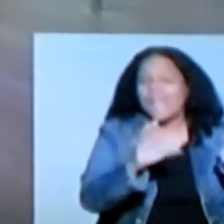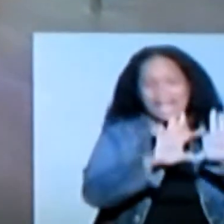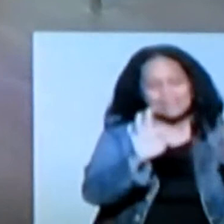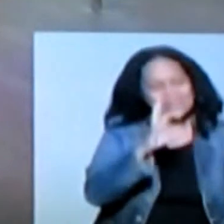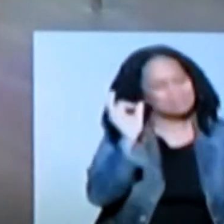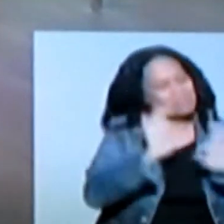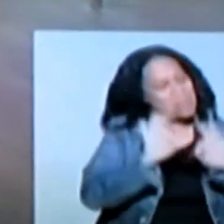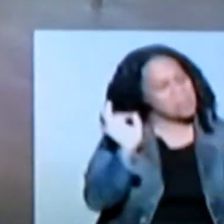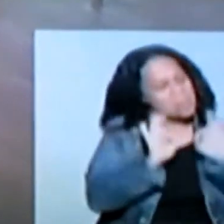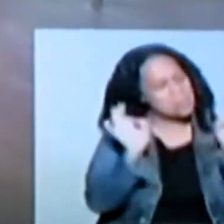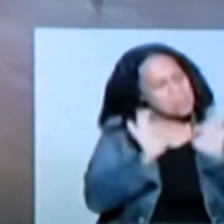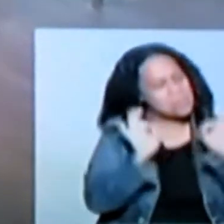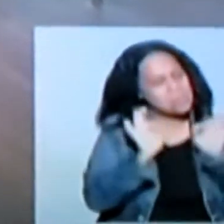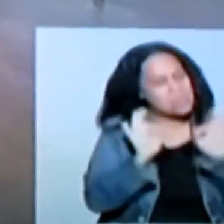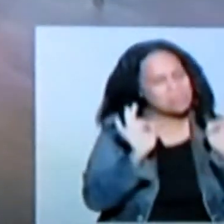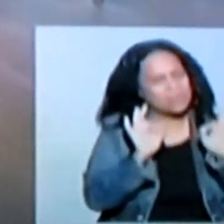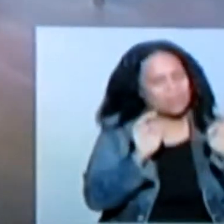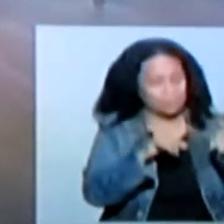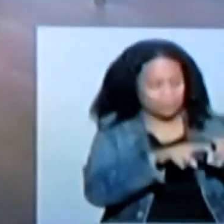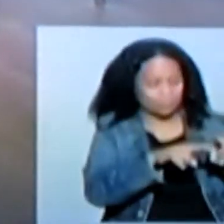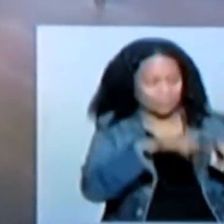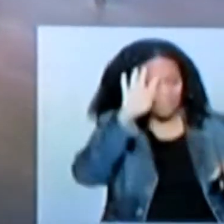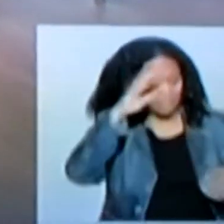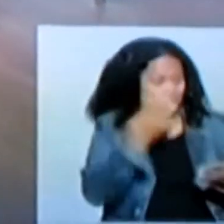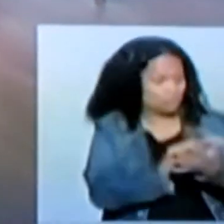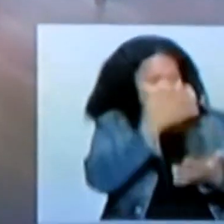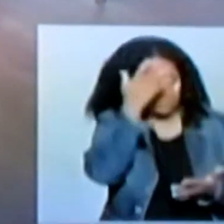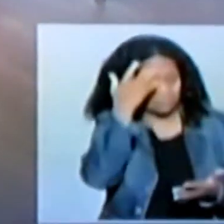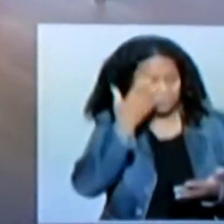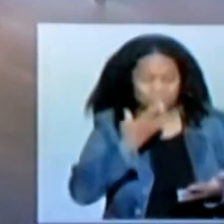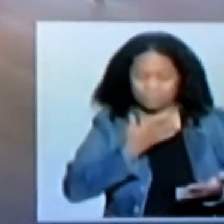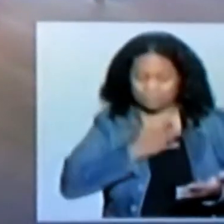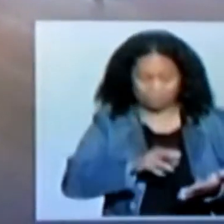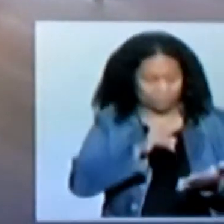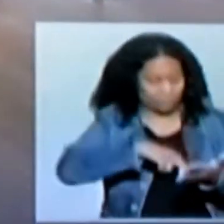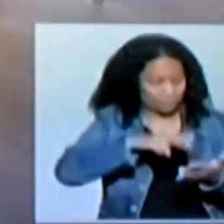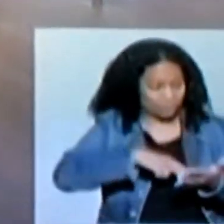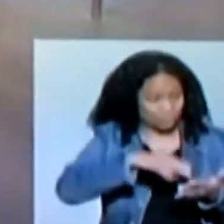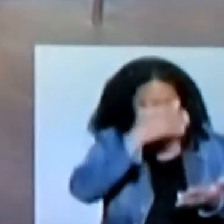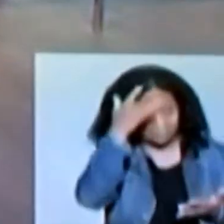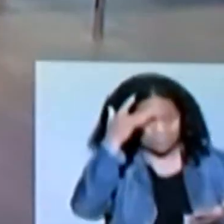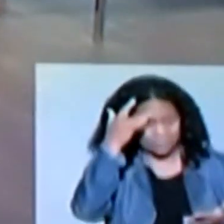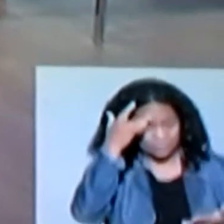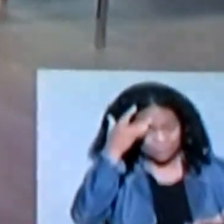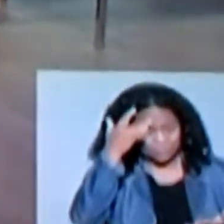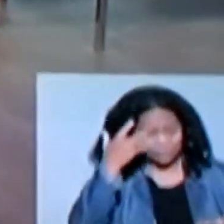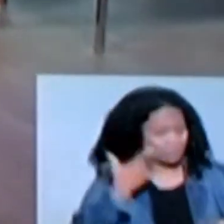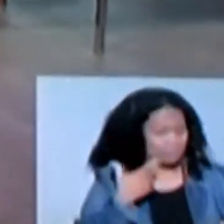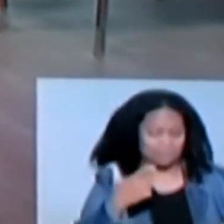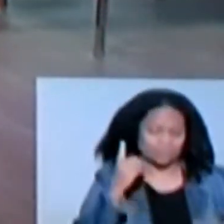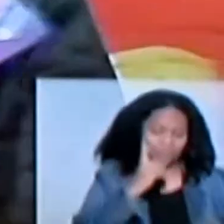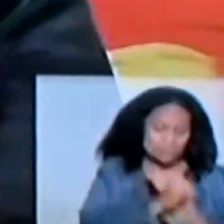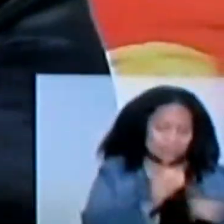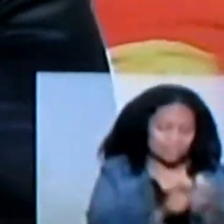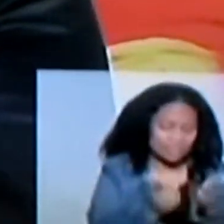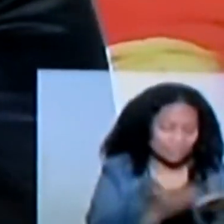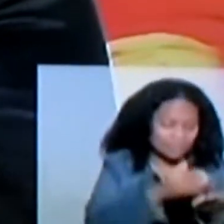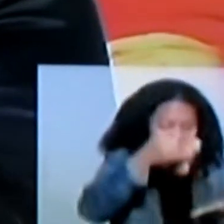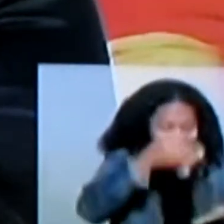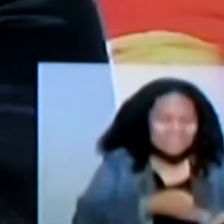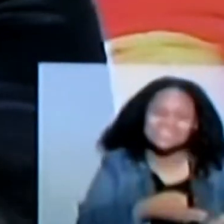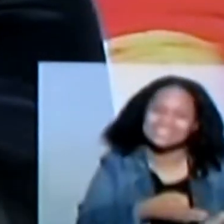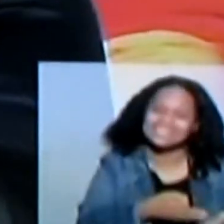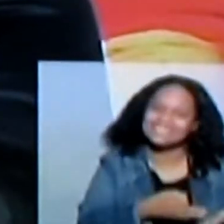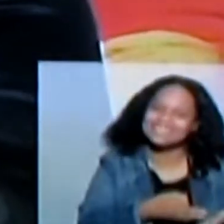frase. Nossa, leitura, não gosto da leitura. Essa aqui é, não acredito em pessoas que não gostem de ler. Acredito que existam pessoas que ainda não têm encontrado o